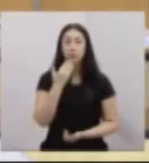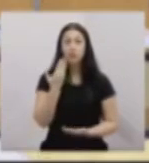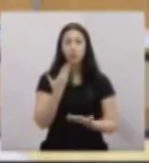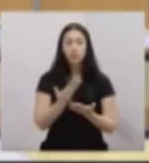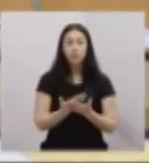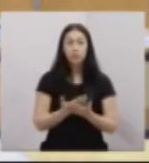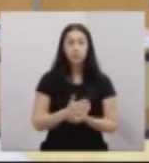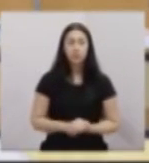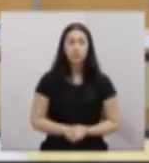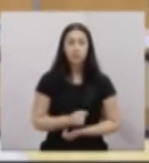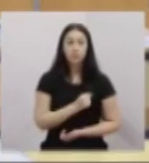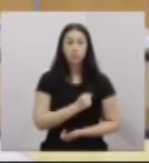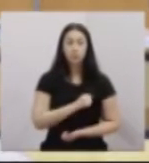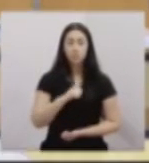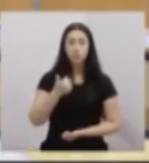Requerimento